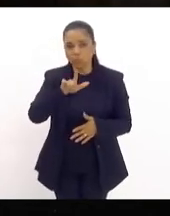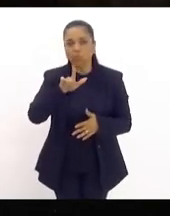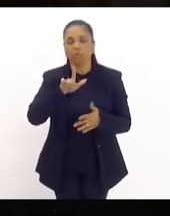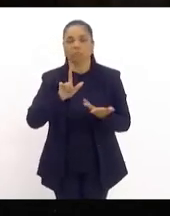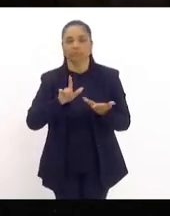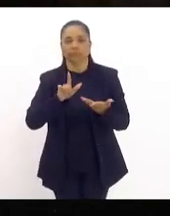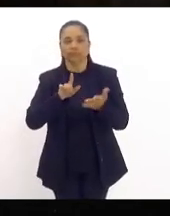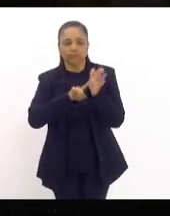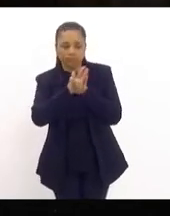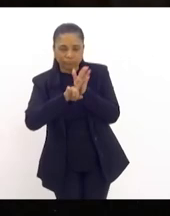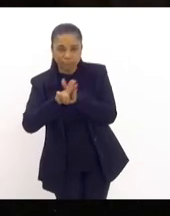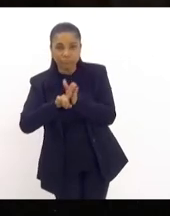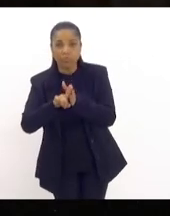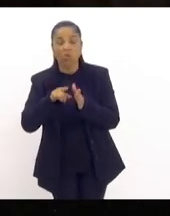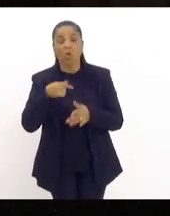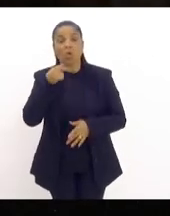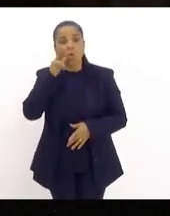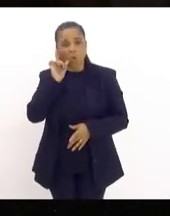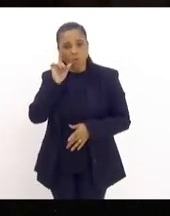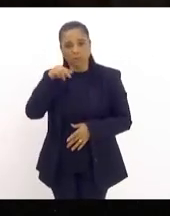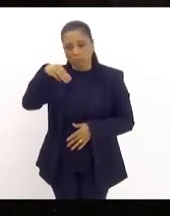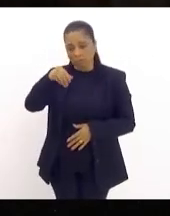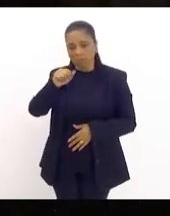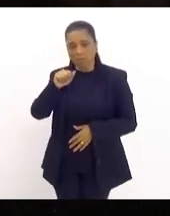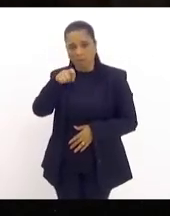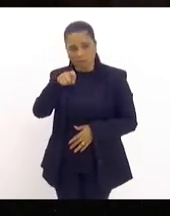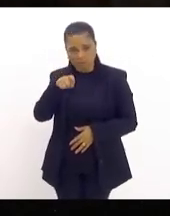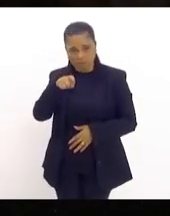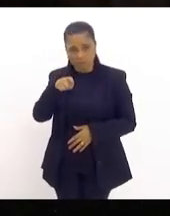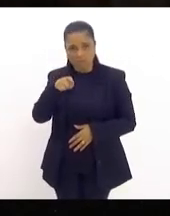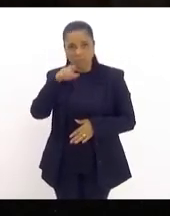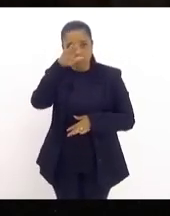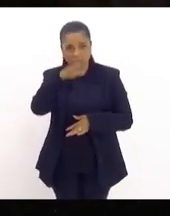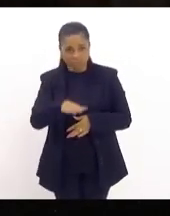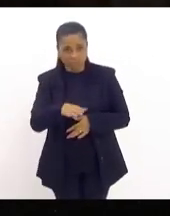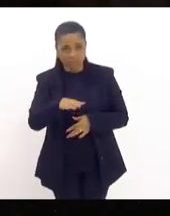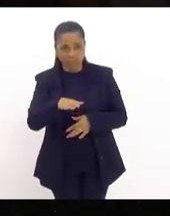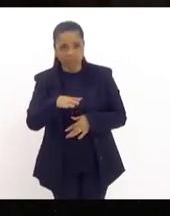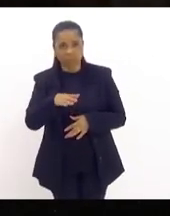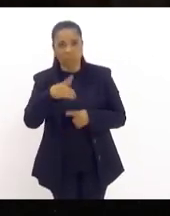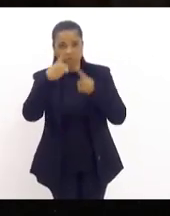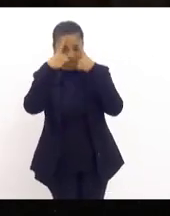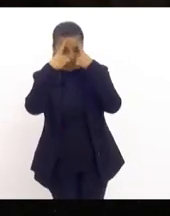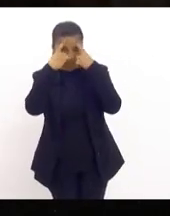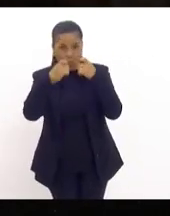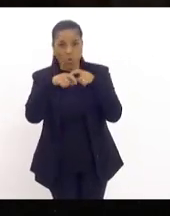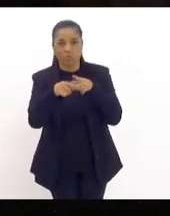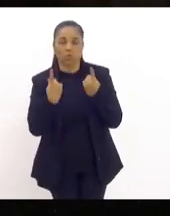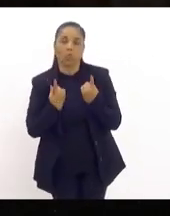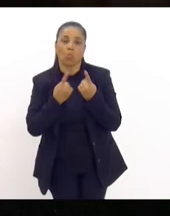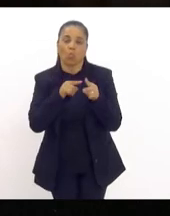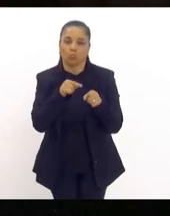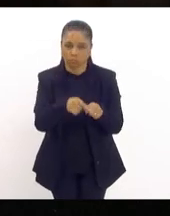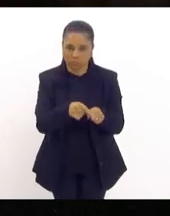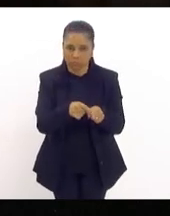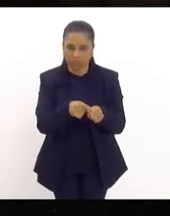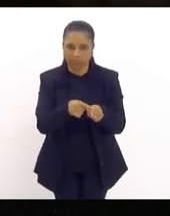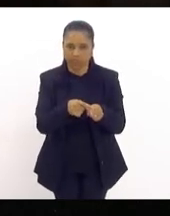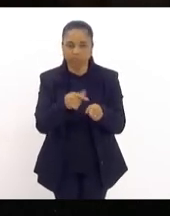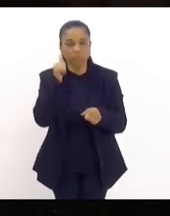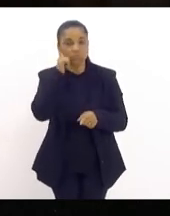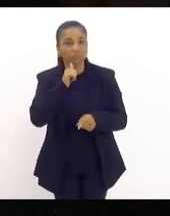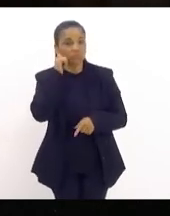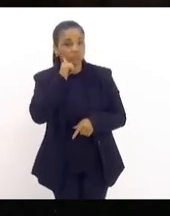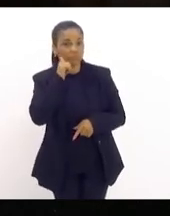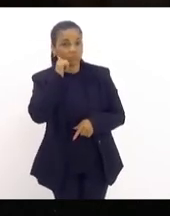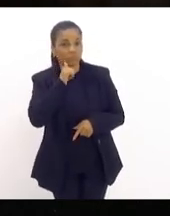ontem à tarde foi agredido, brutalmente agredido, por uma mulher